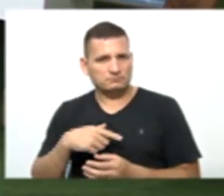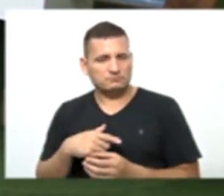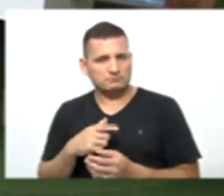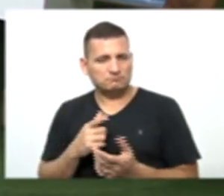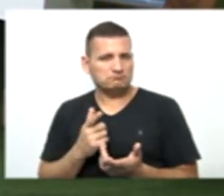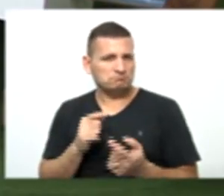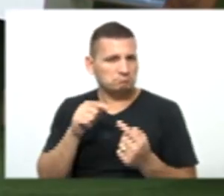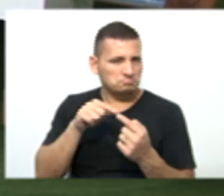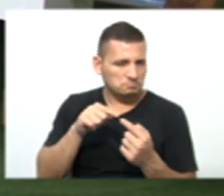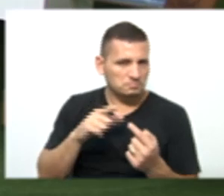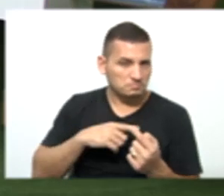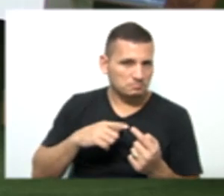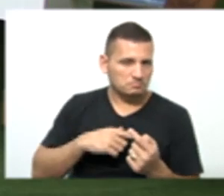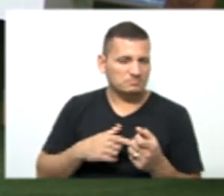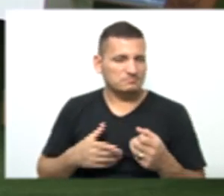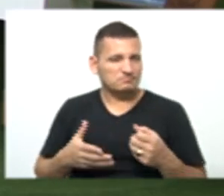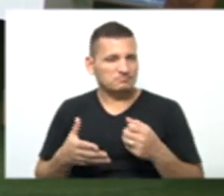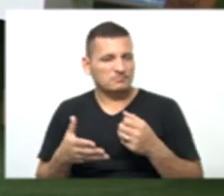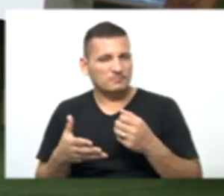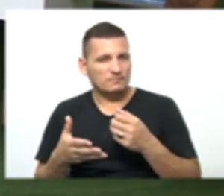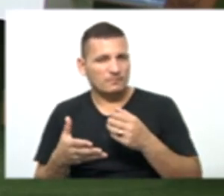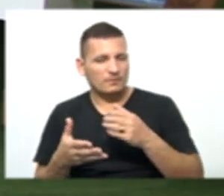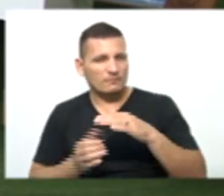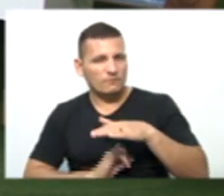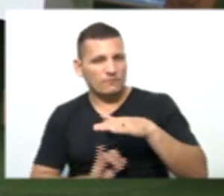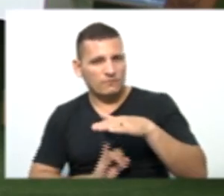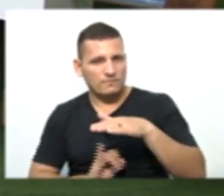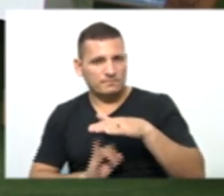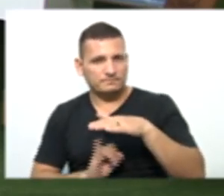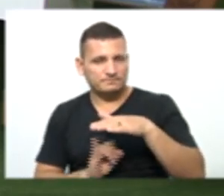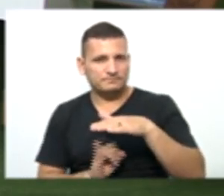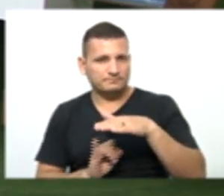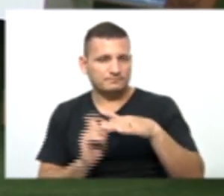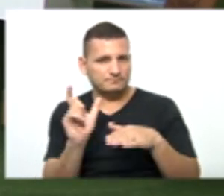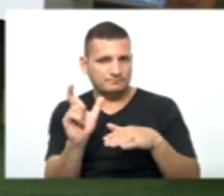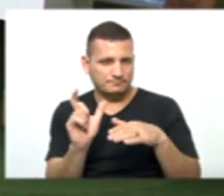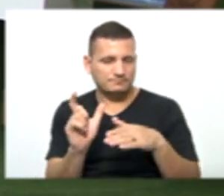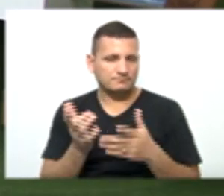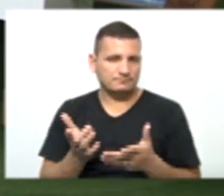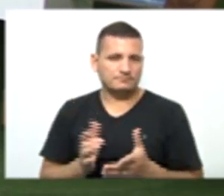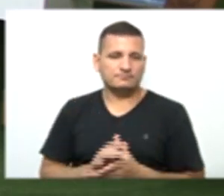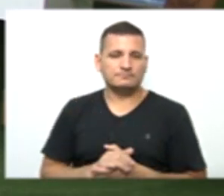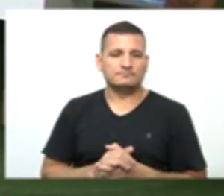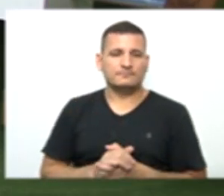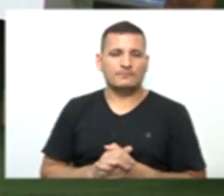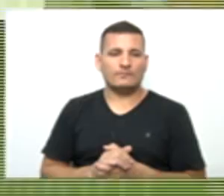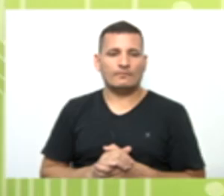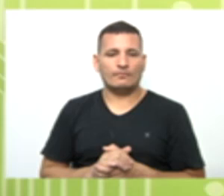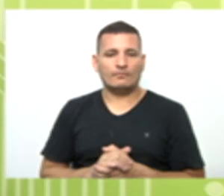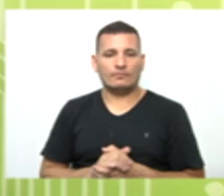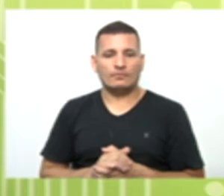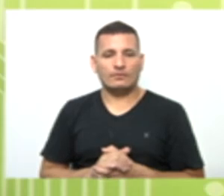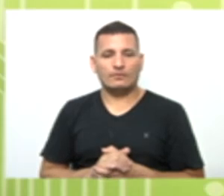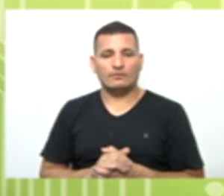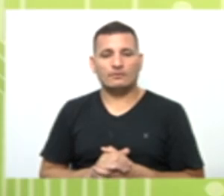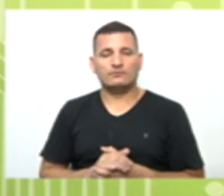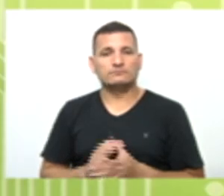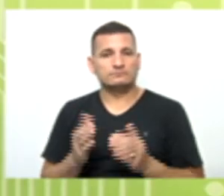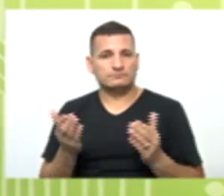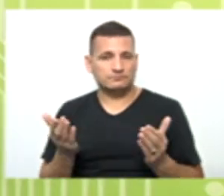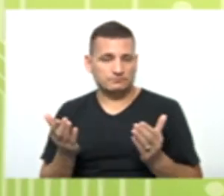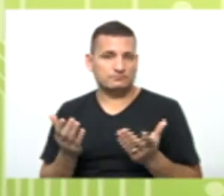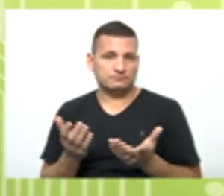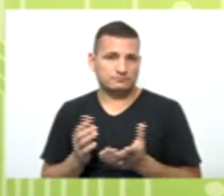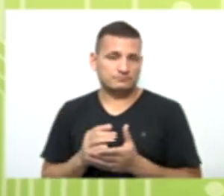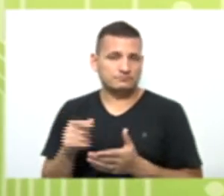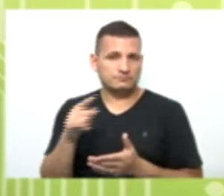ligada. Será que teria o mesmo efeito para uma pesquisa científica? Acredito que não, hein? Então, você tem,